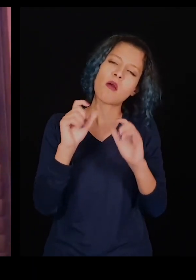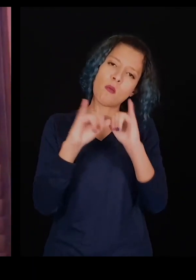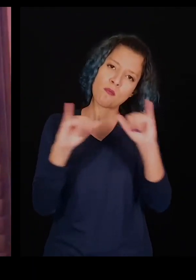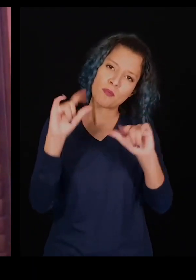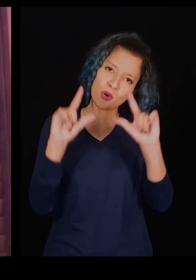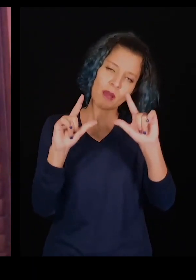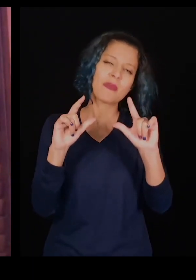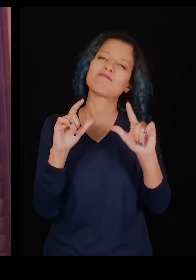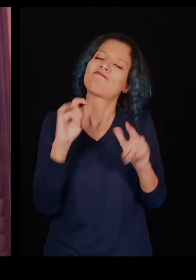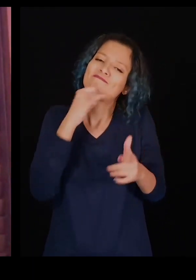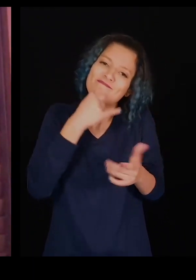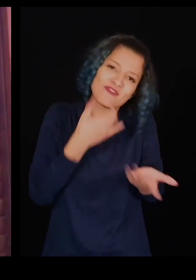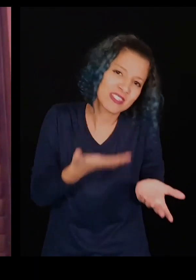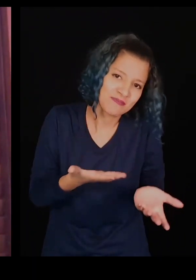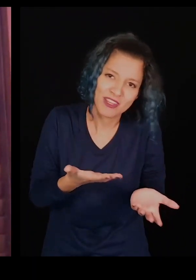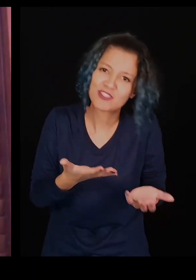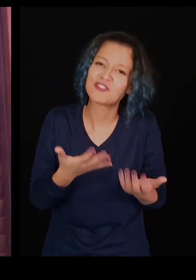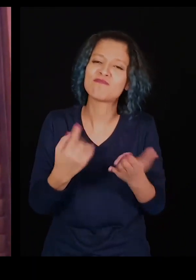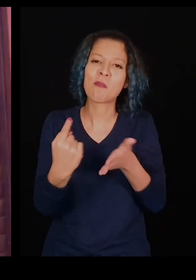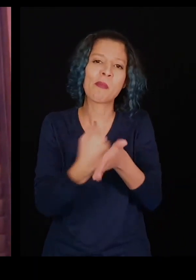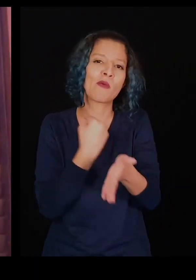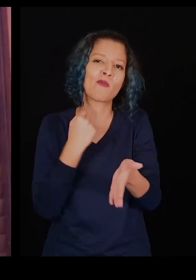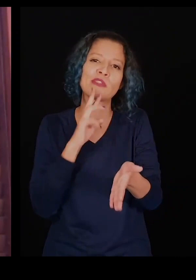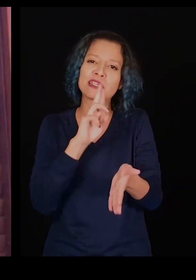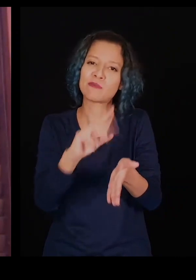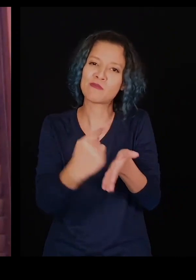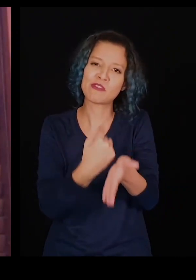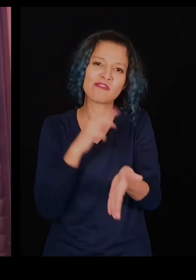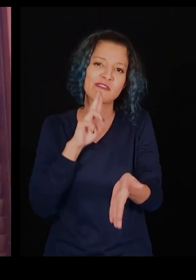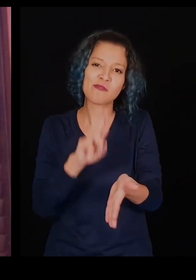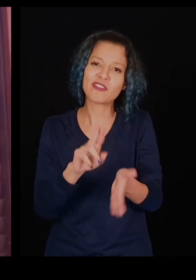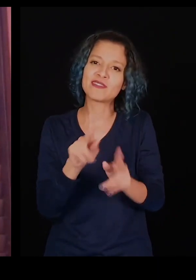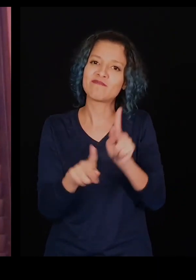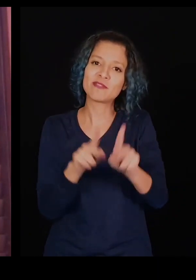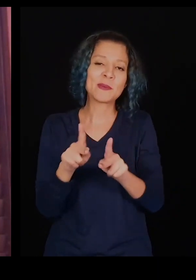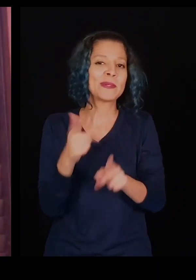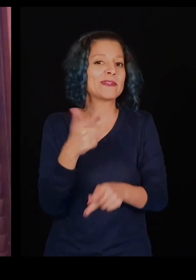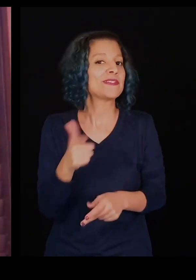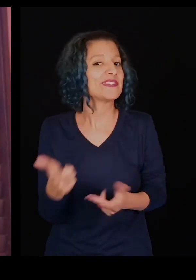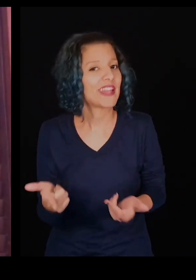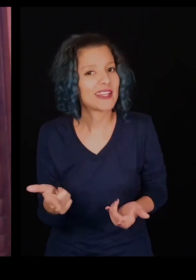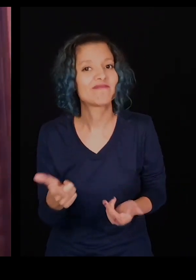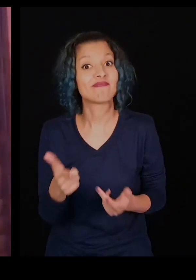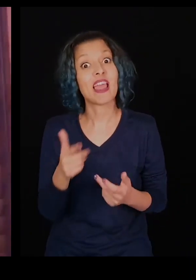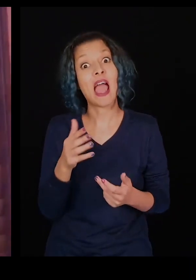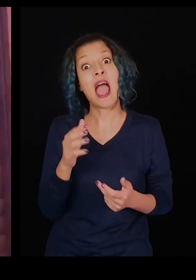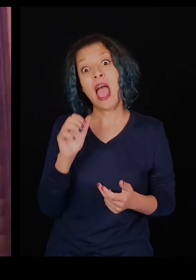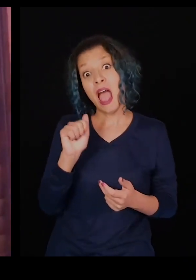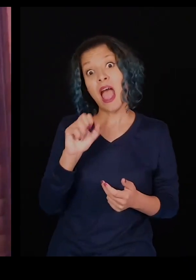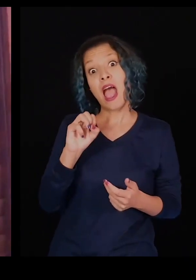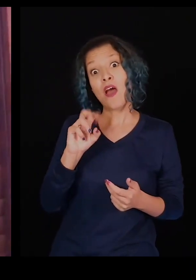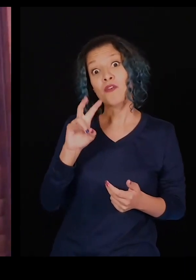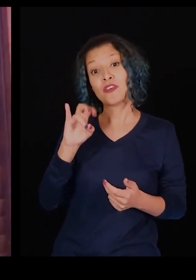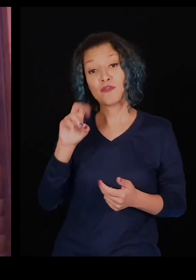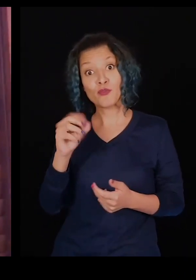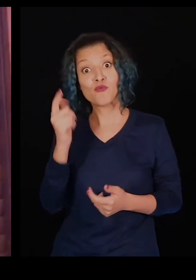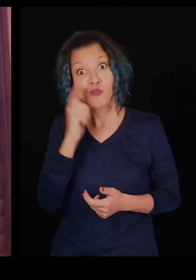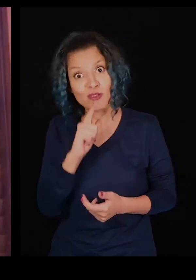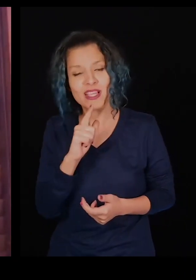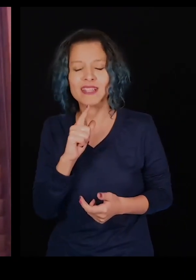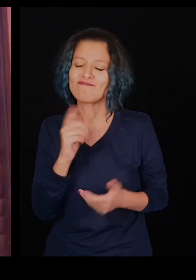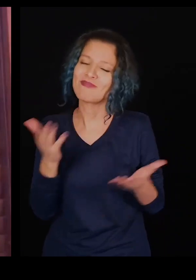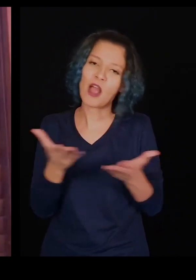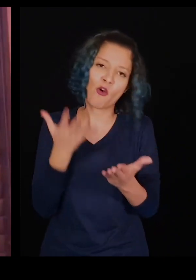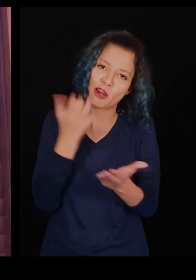do público como a gente tem quando nós estamos aí fazendo ao vivo, mas certamente, se alguém depois quiser interagir